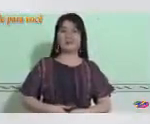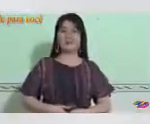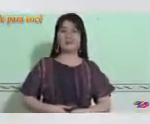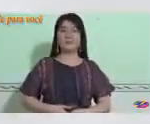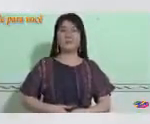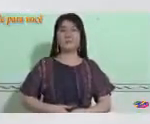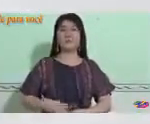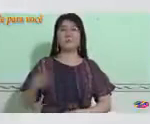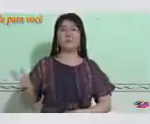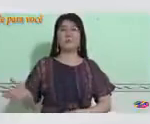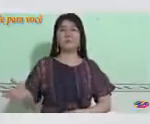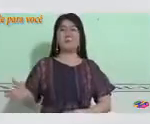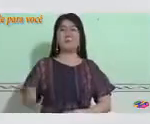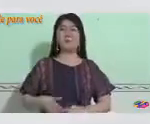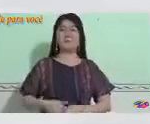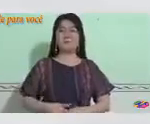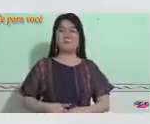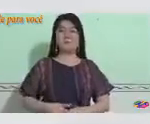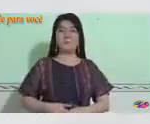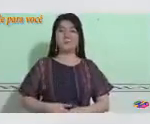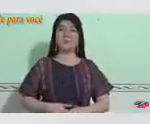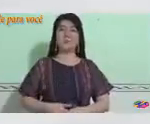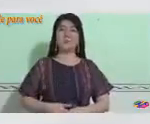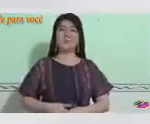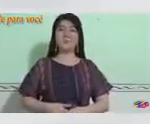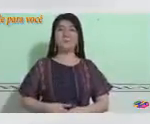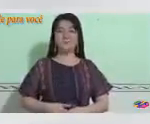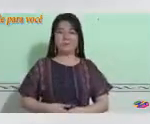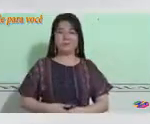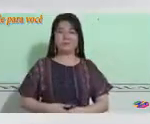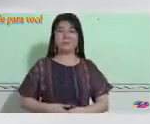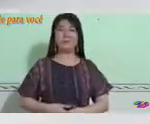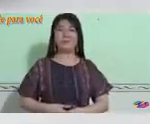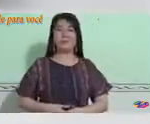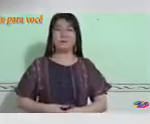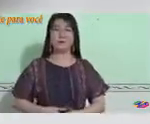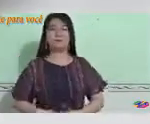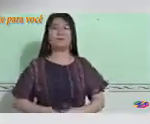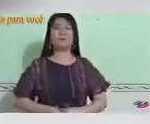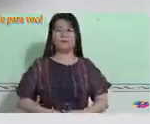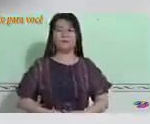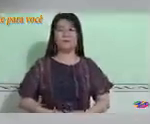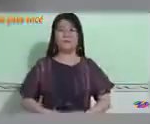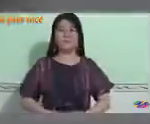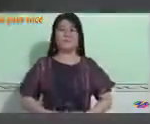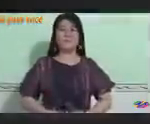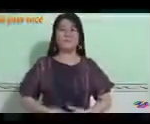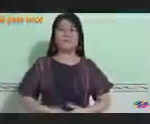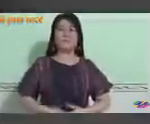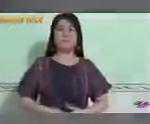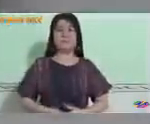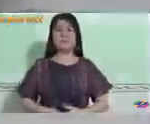Esta doença não tem uma causa específica e não tem cura, apenas é possível o controle dos sintomas.